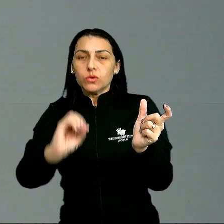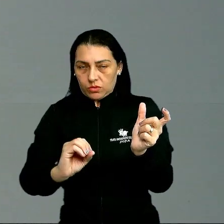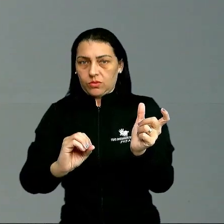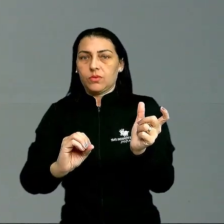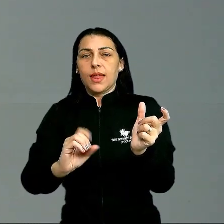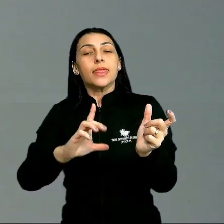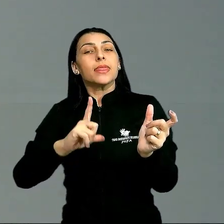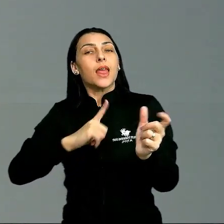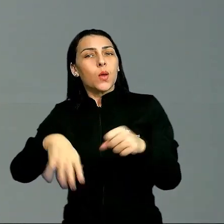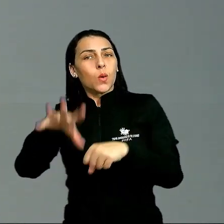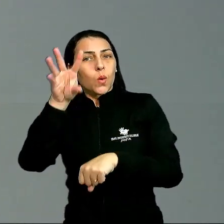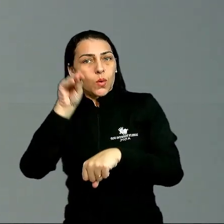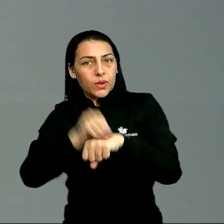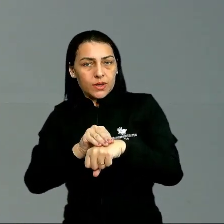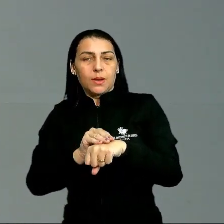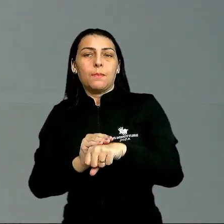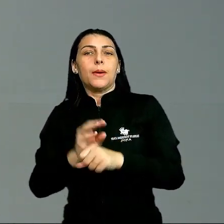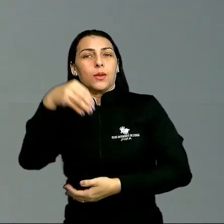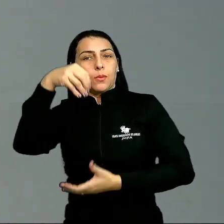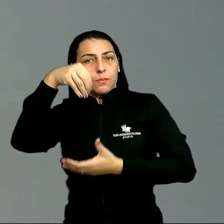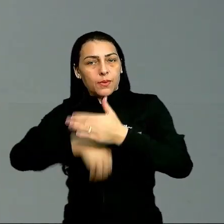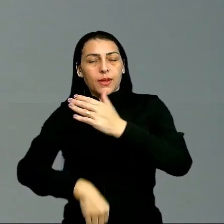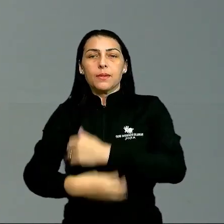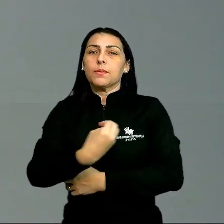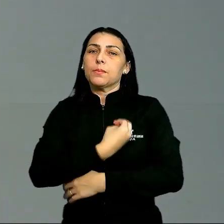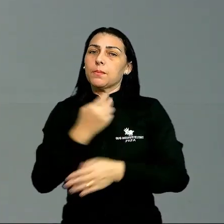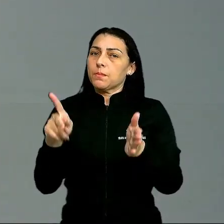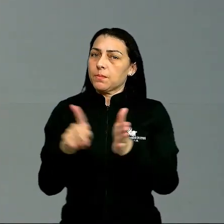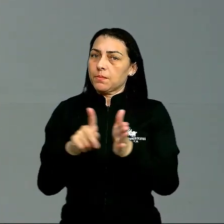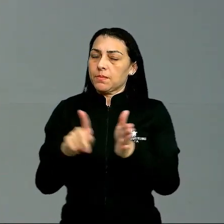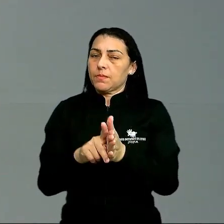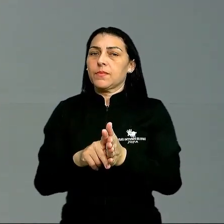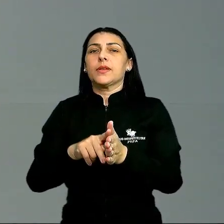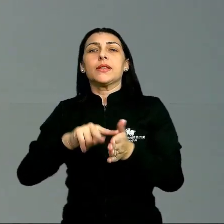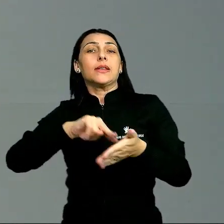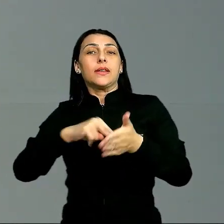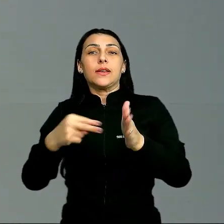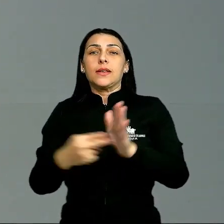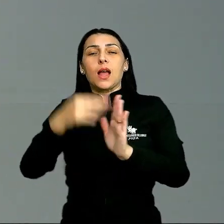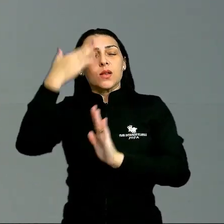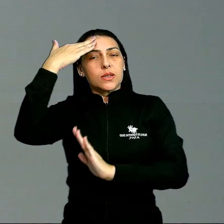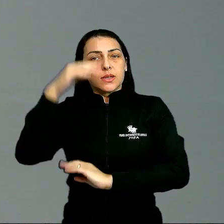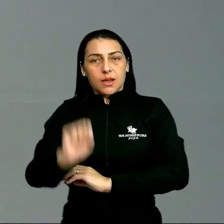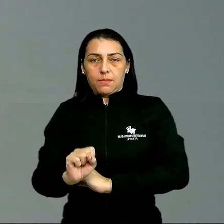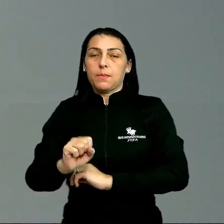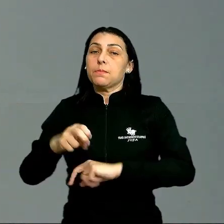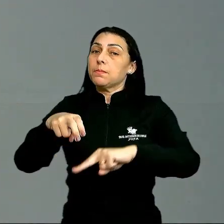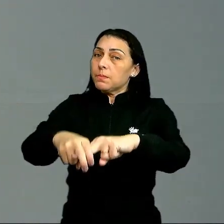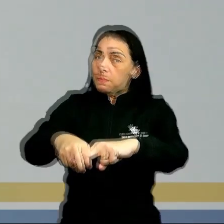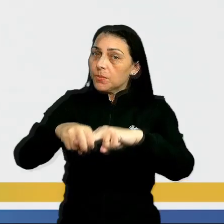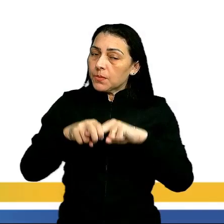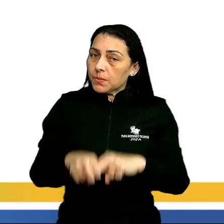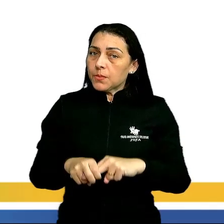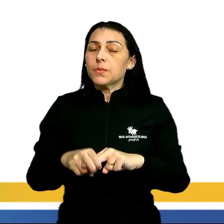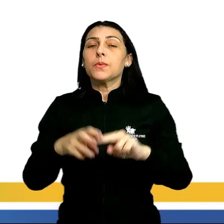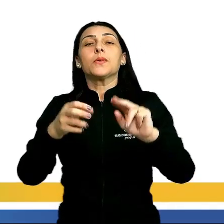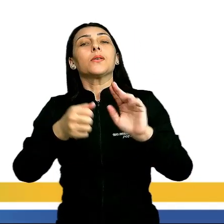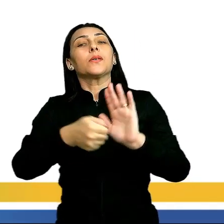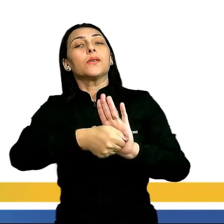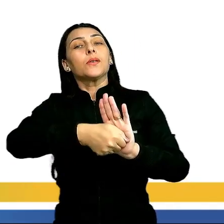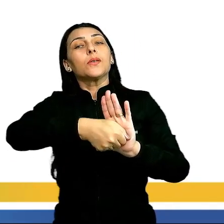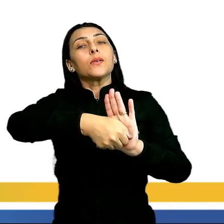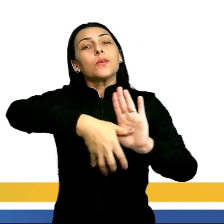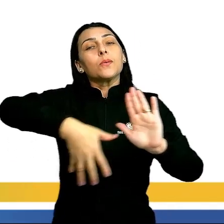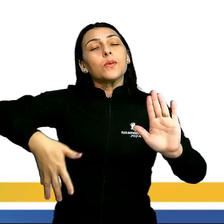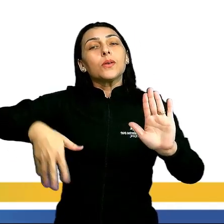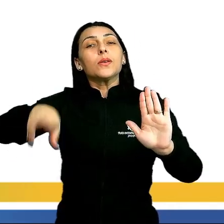têm um conhecimento empírico da vida. Isso faz com que elas se tornem muito sábias. Por isso aí, função poética,